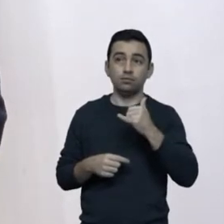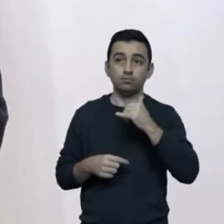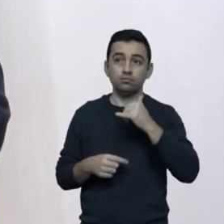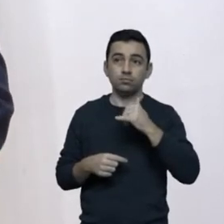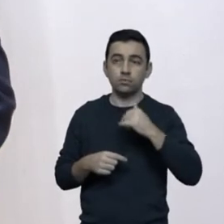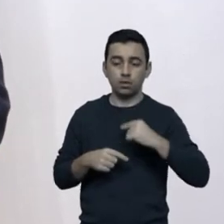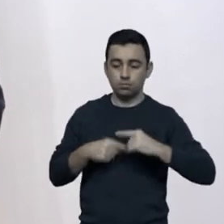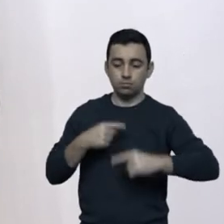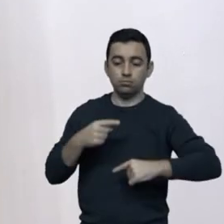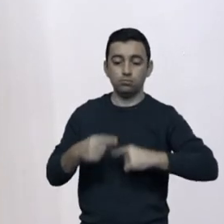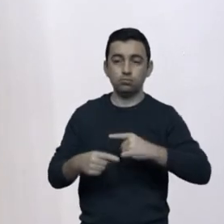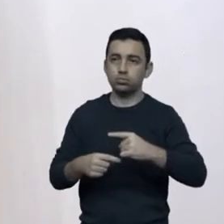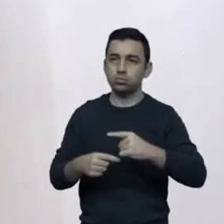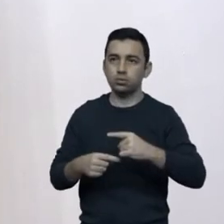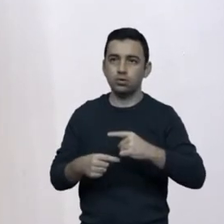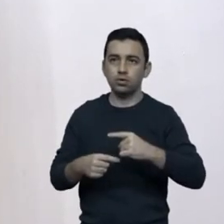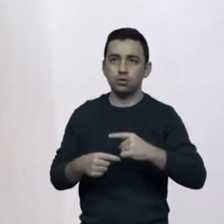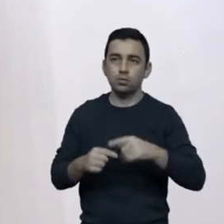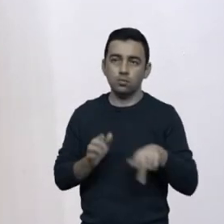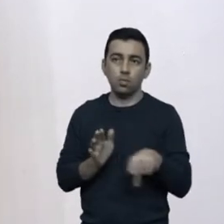doença